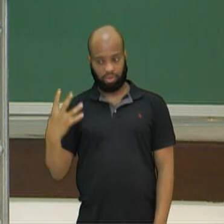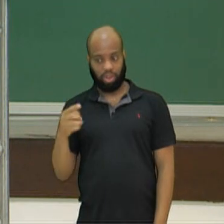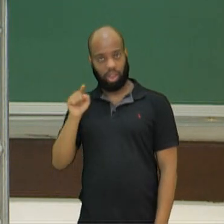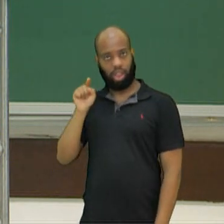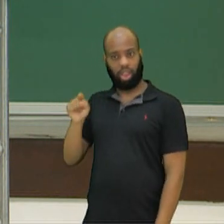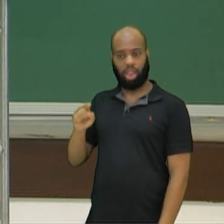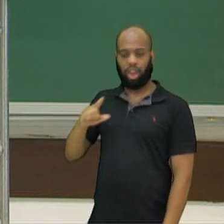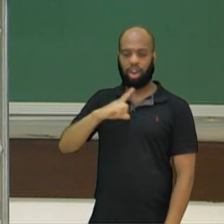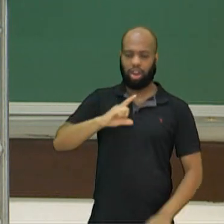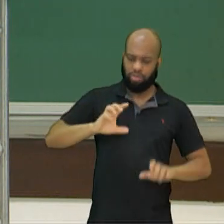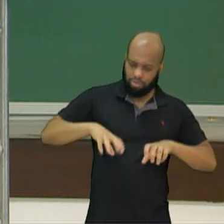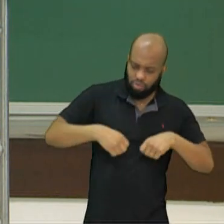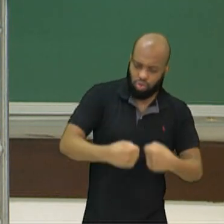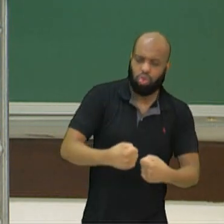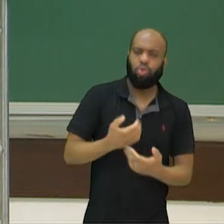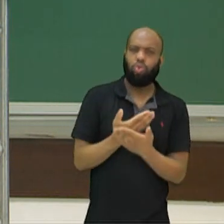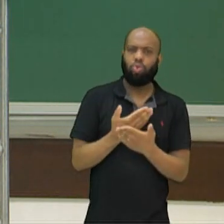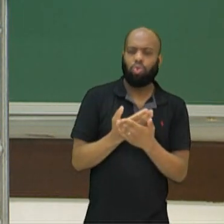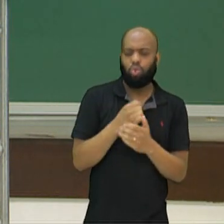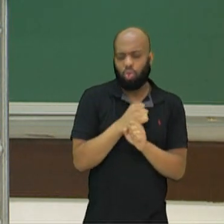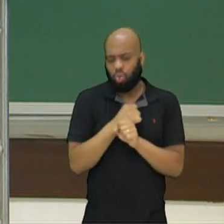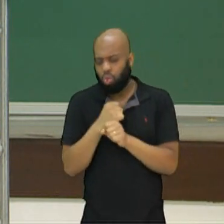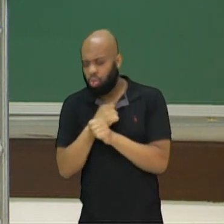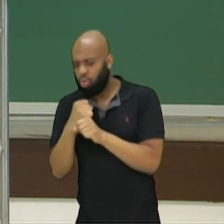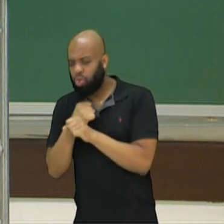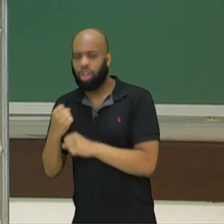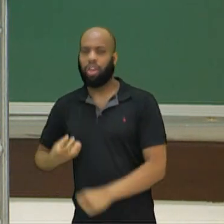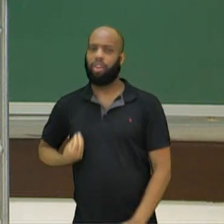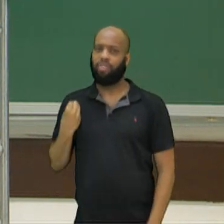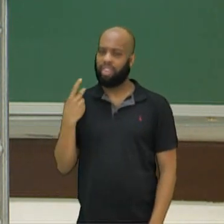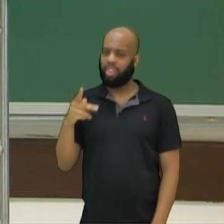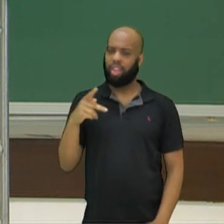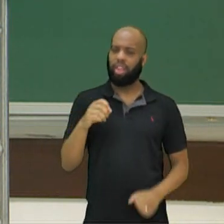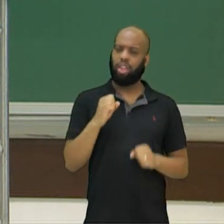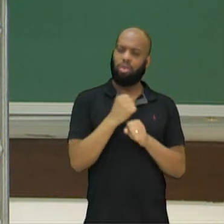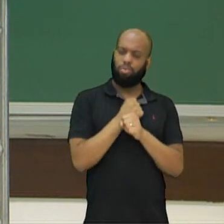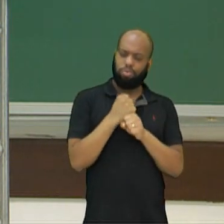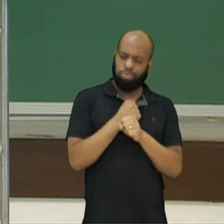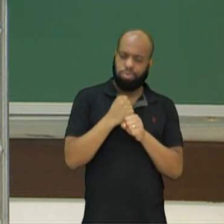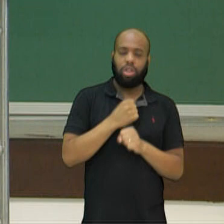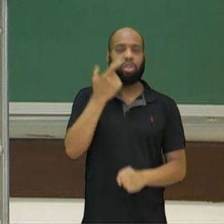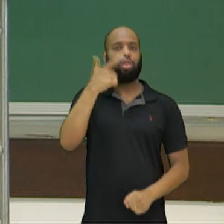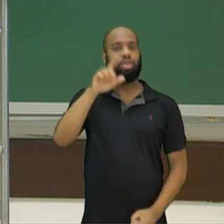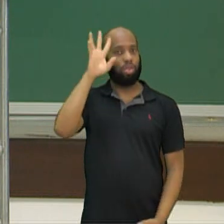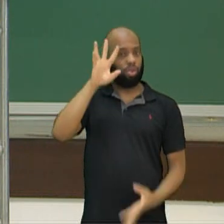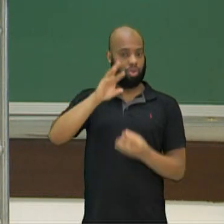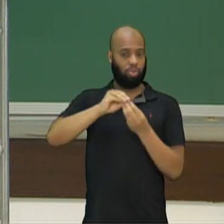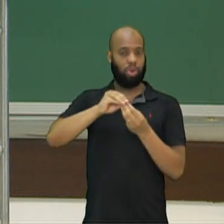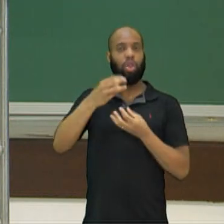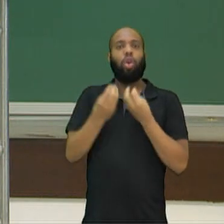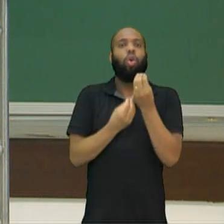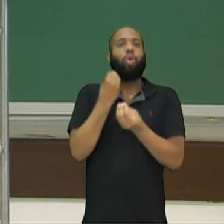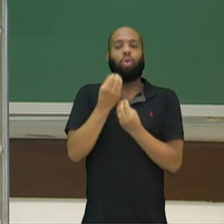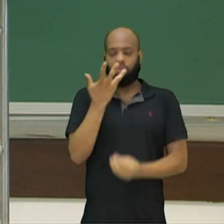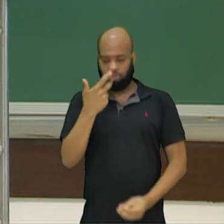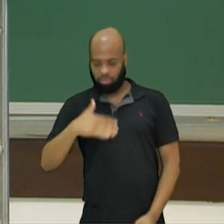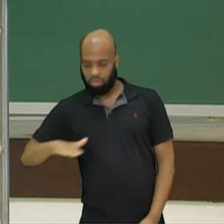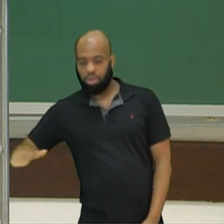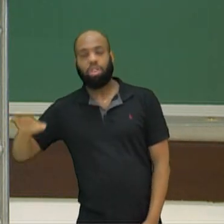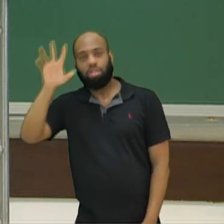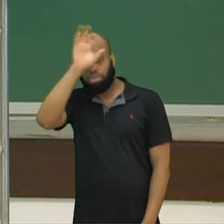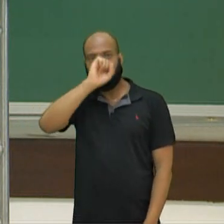se dedicou anos da vida, décadas, para entender como que as